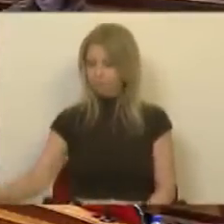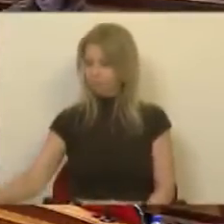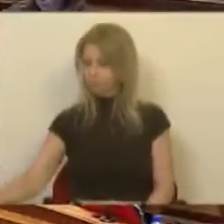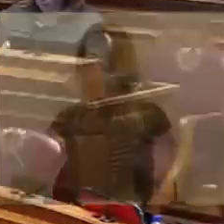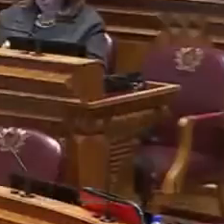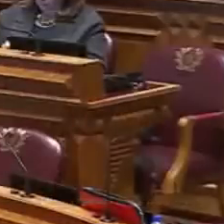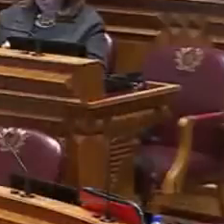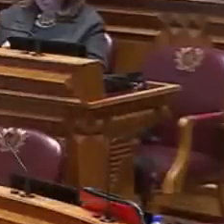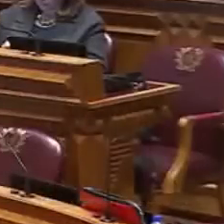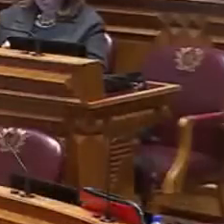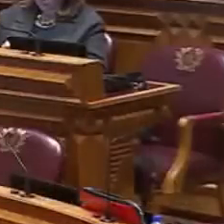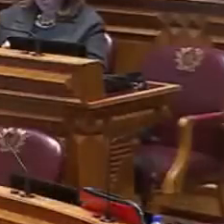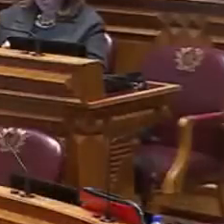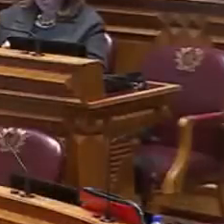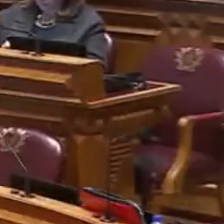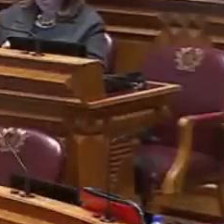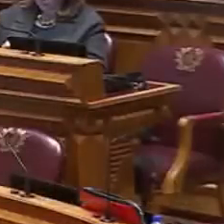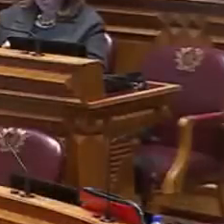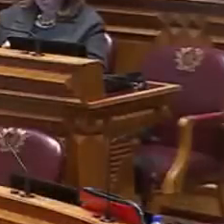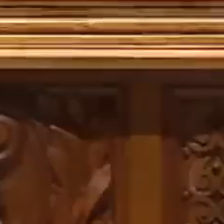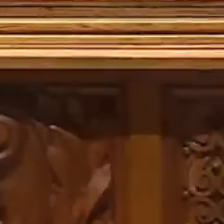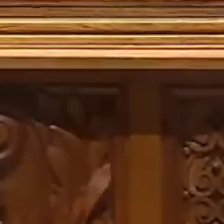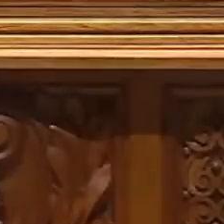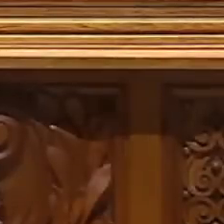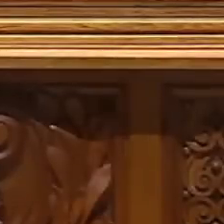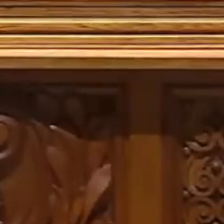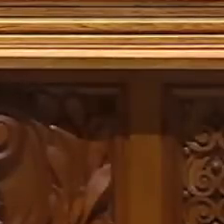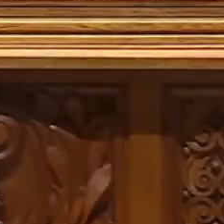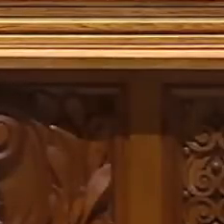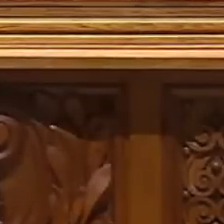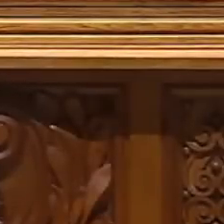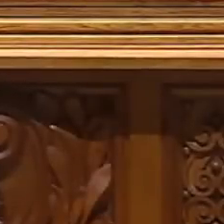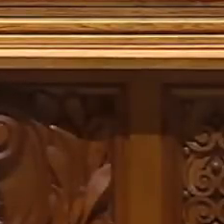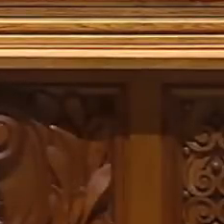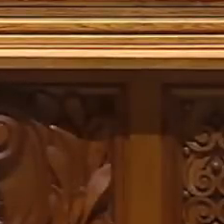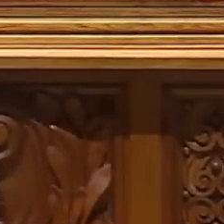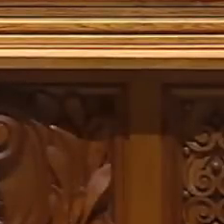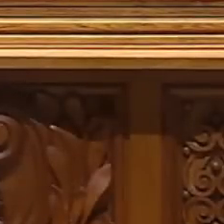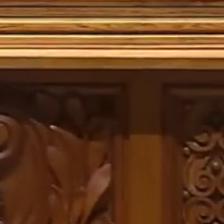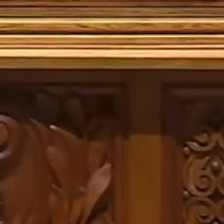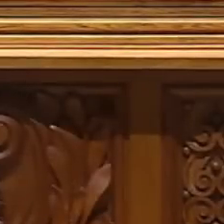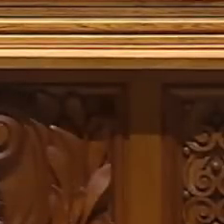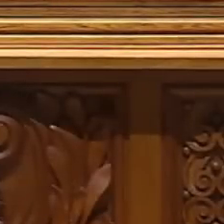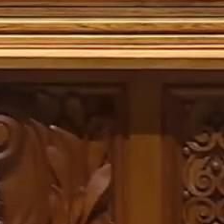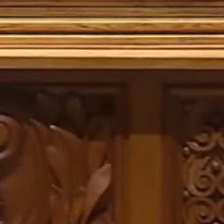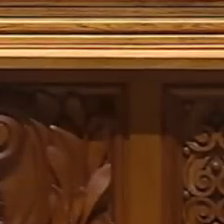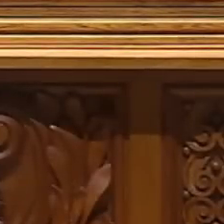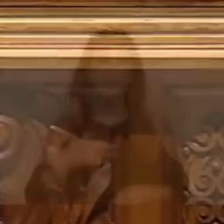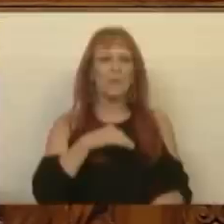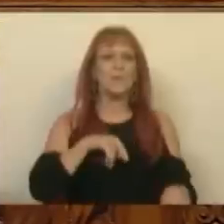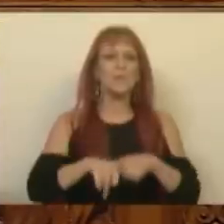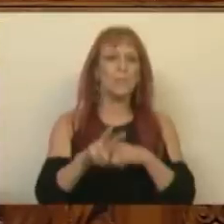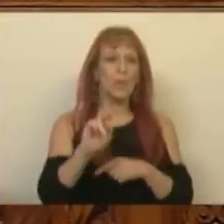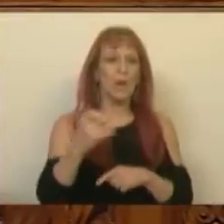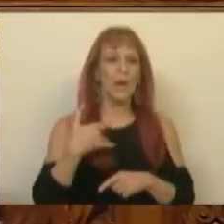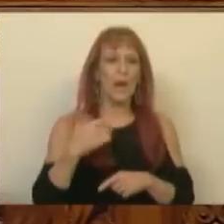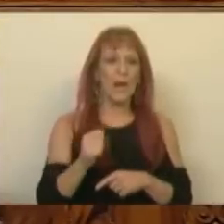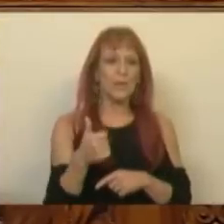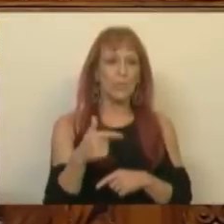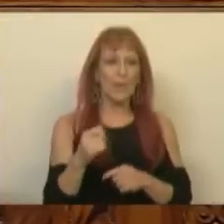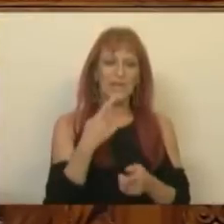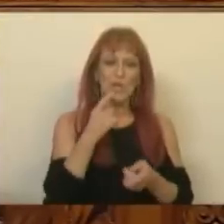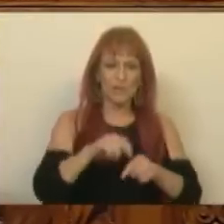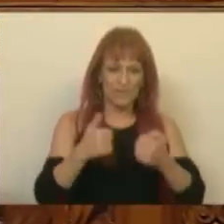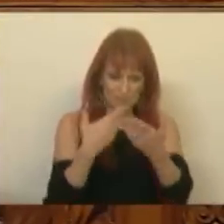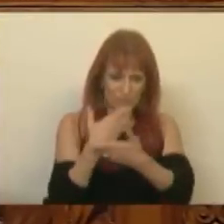muito obrigada senhor por mais Ministro do novo a palavra ao senhor deputado Ricardo Batista Leite